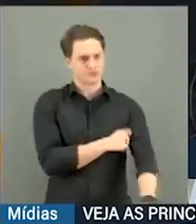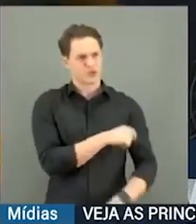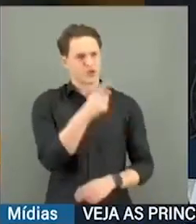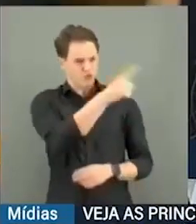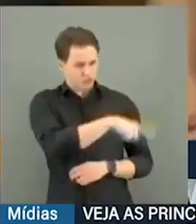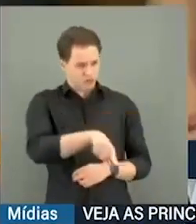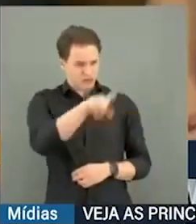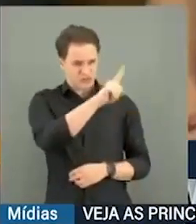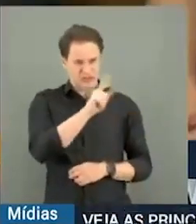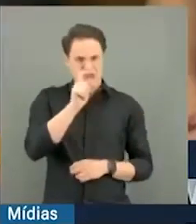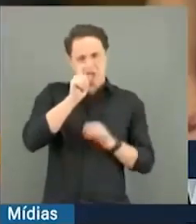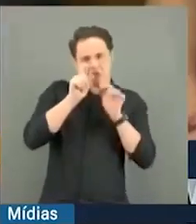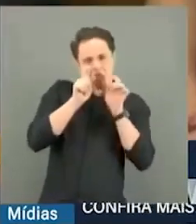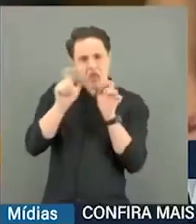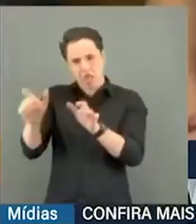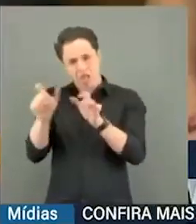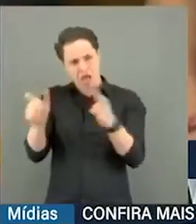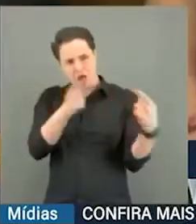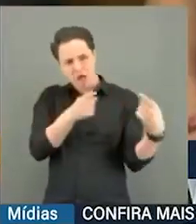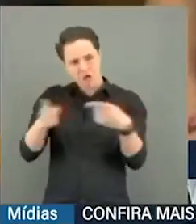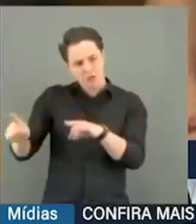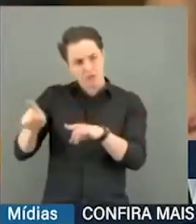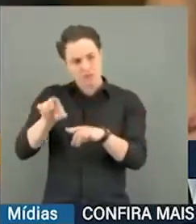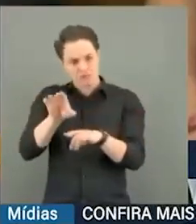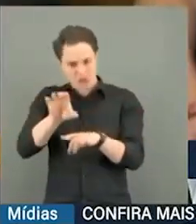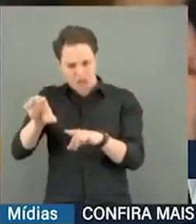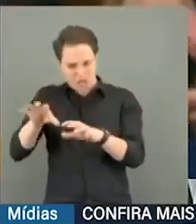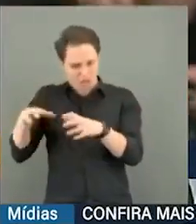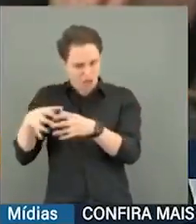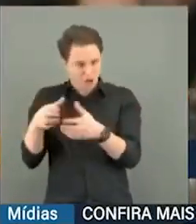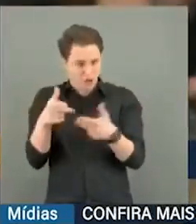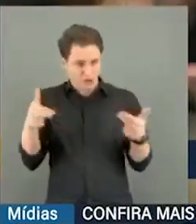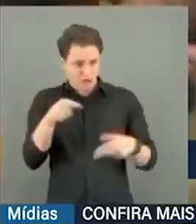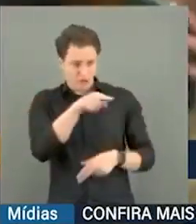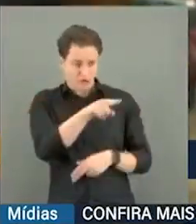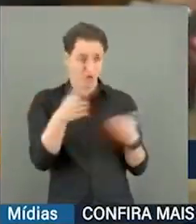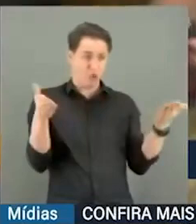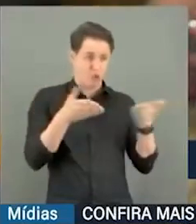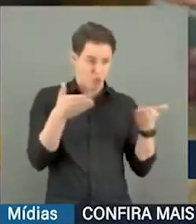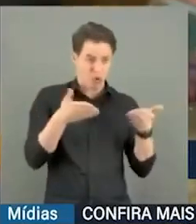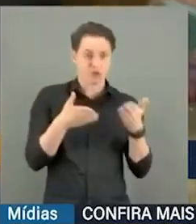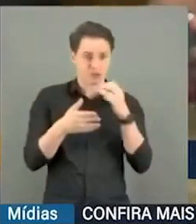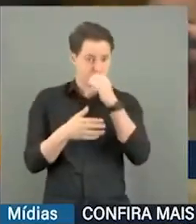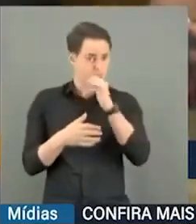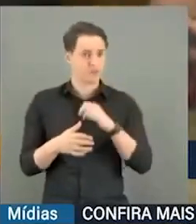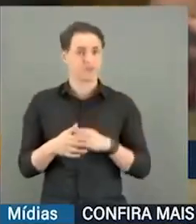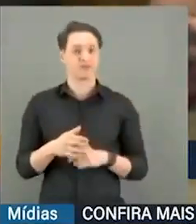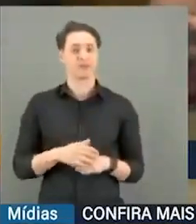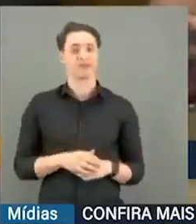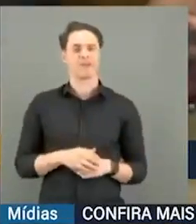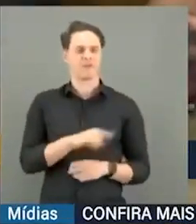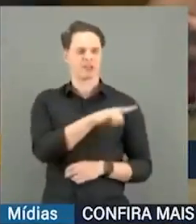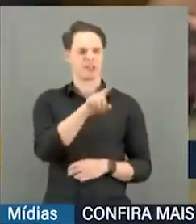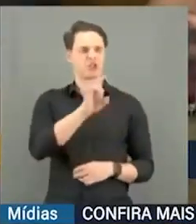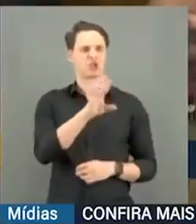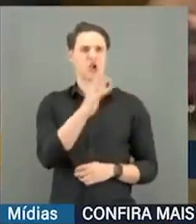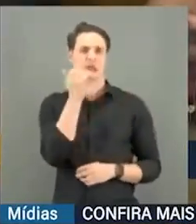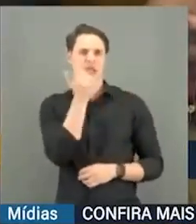oposição não seria um recurso como que se emprega vulgarmente. Hoje em dia, na narrativa.